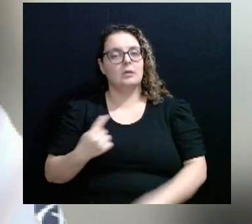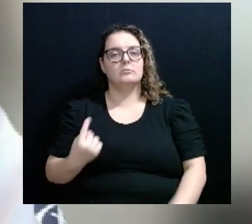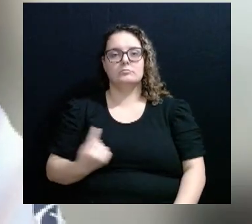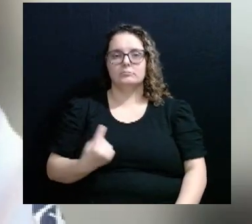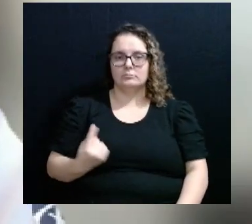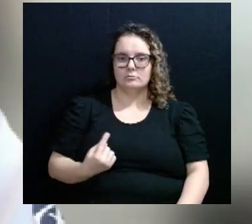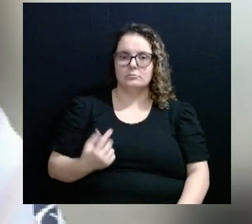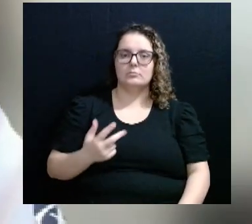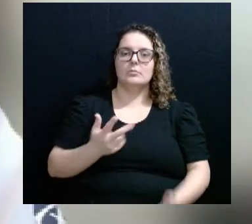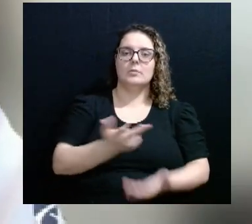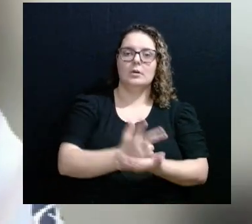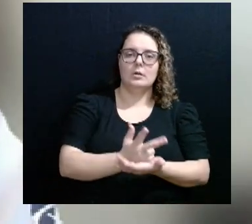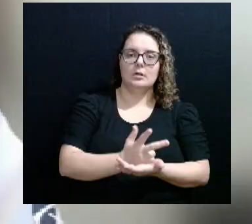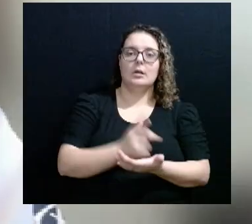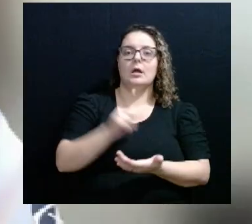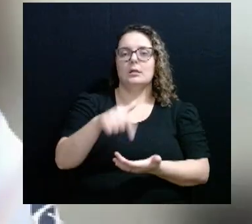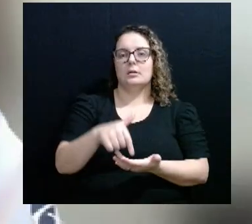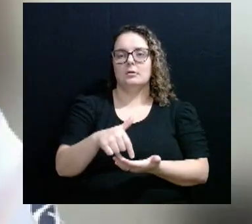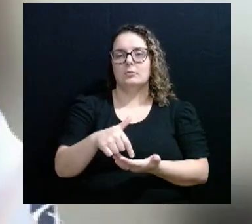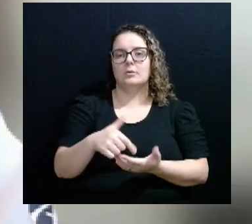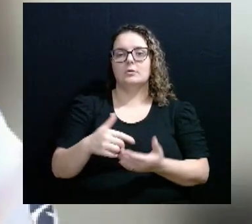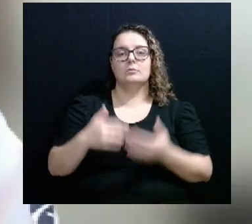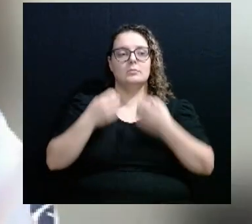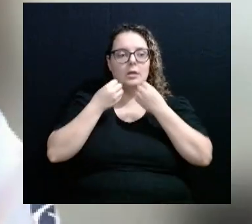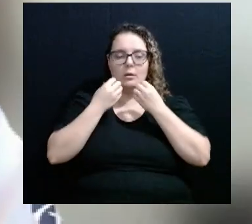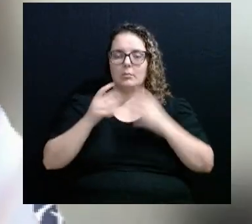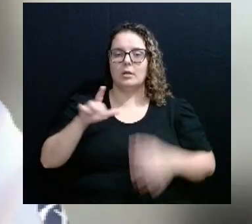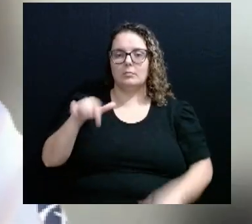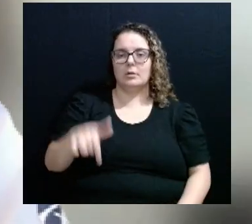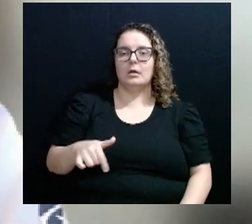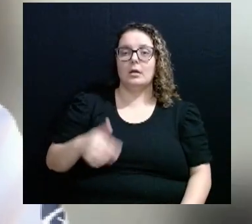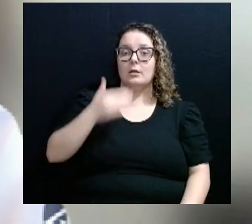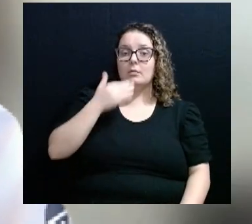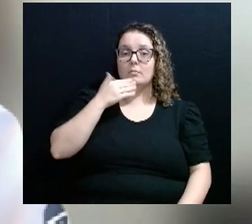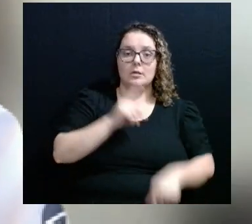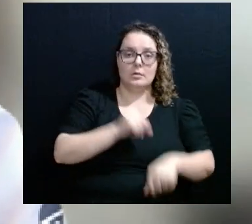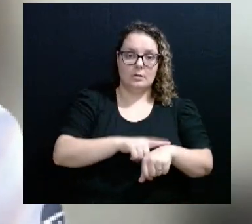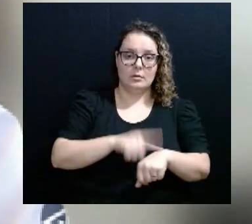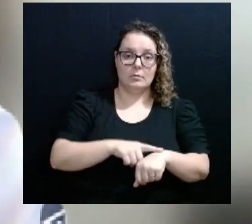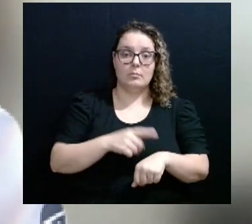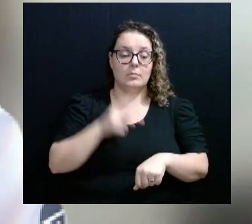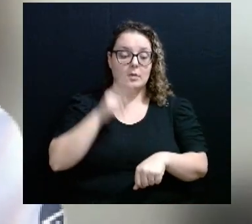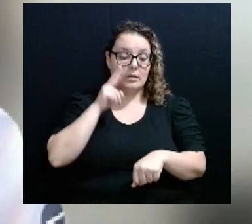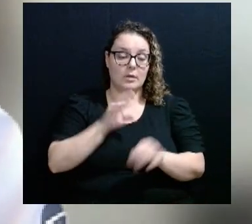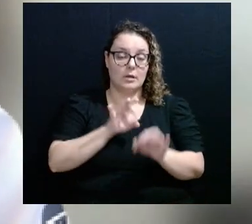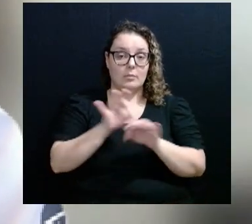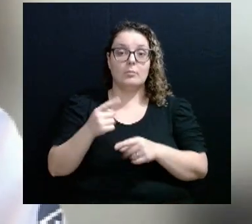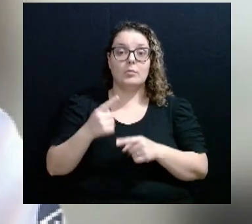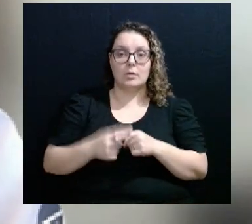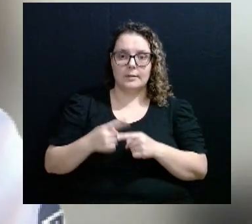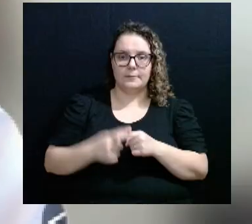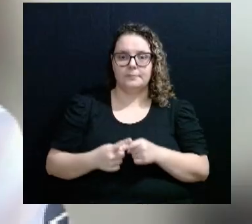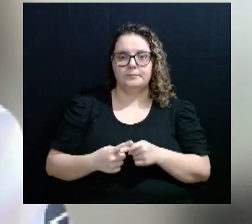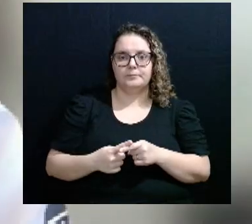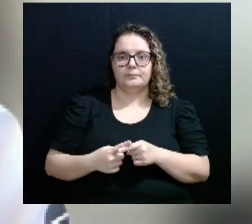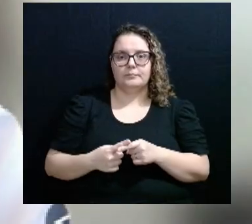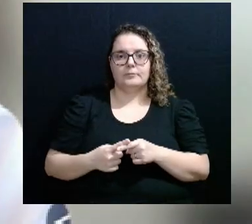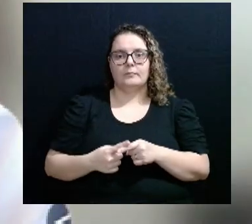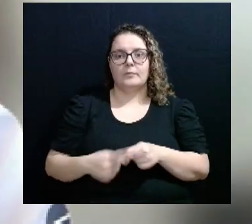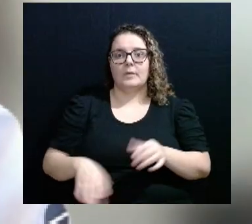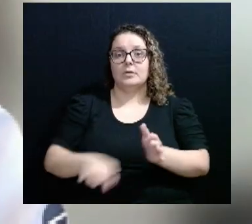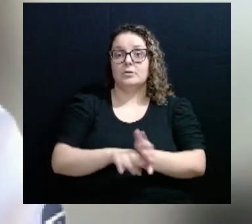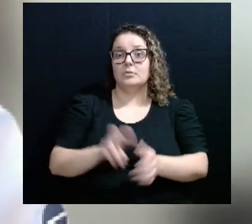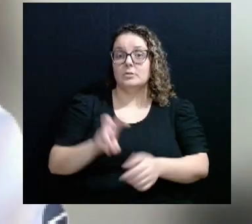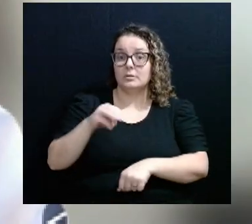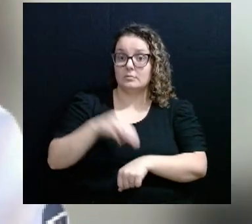passa sozinha, a pessoa fica bem depois. A gente pede para olhar no relógio porque chegou